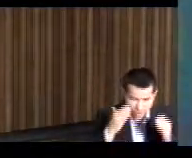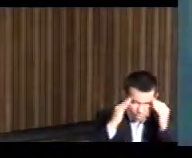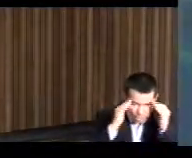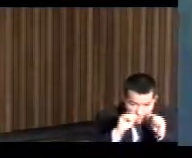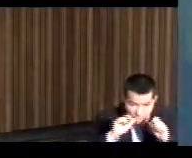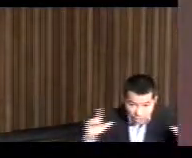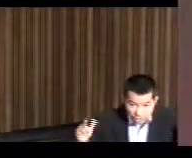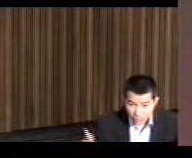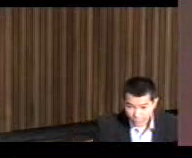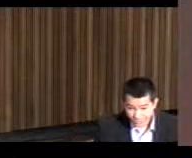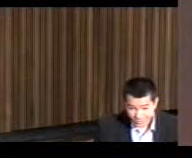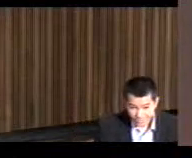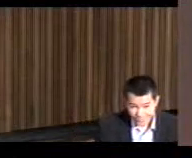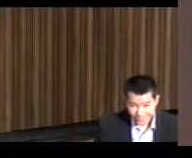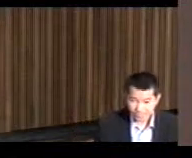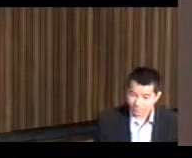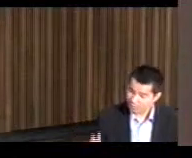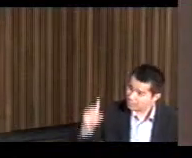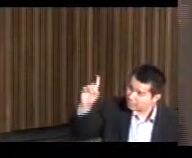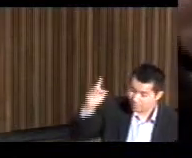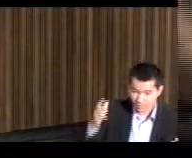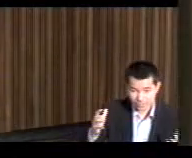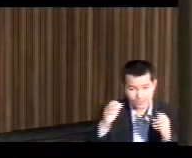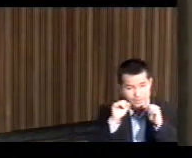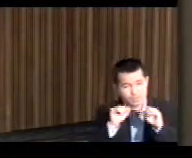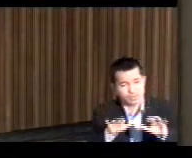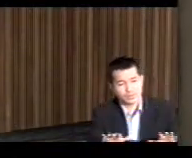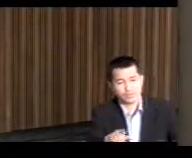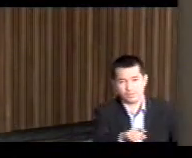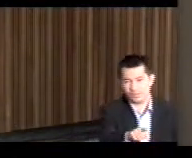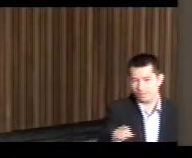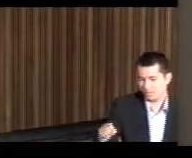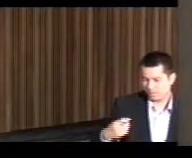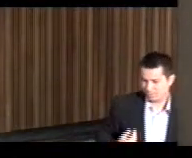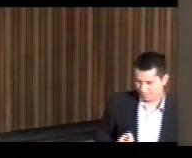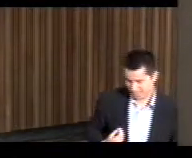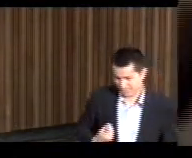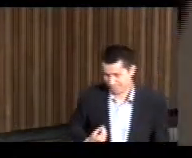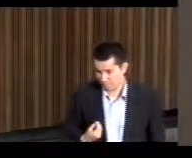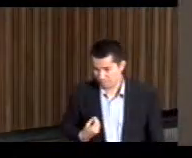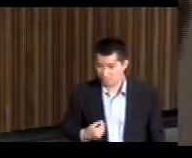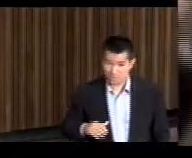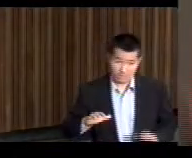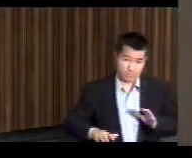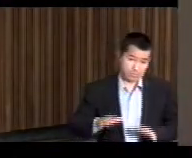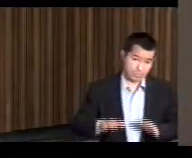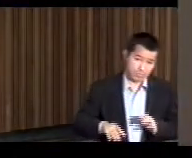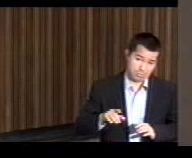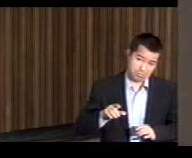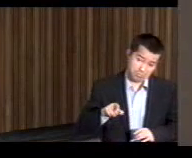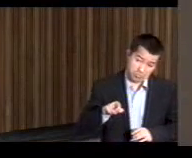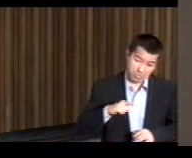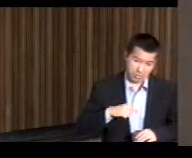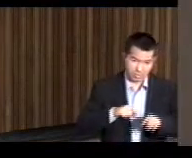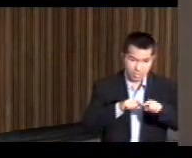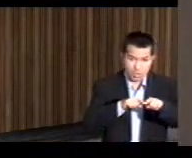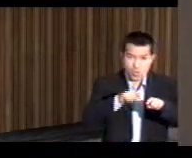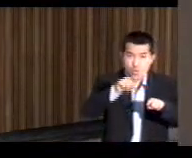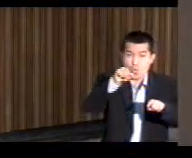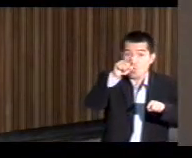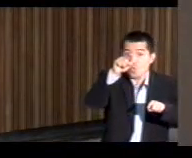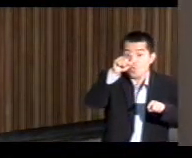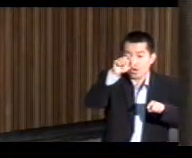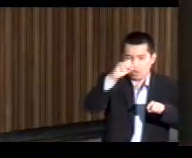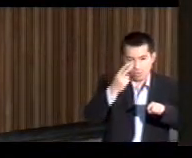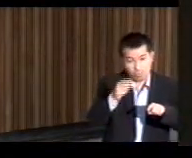agora eu queria orar por você. Se você hoje gostaria que a gente orasse por você, lá em cima da montanha, lá embaixo, no